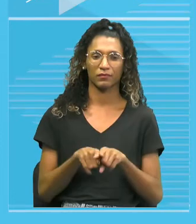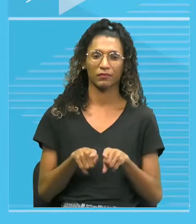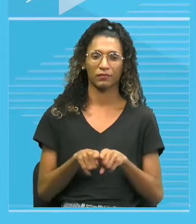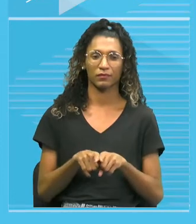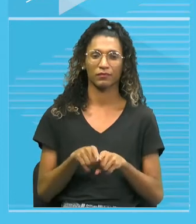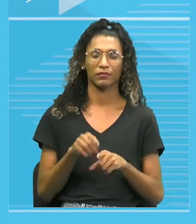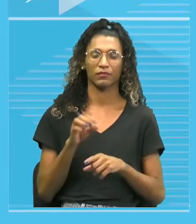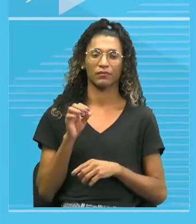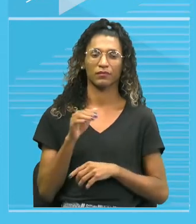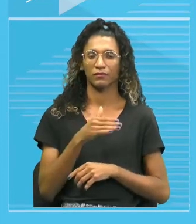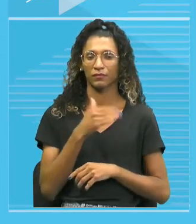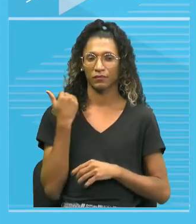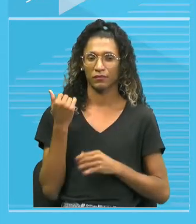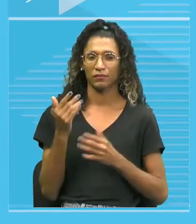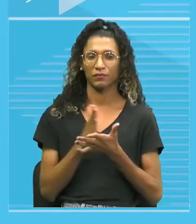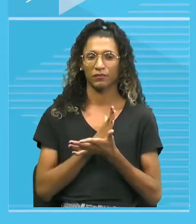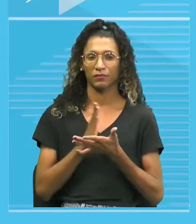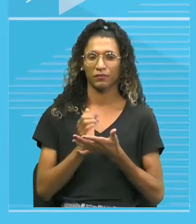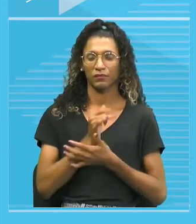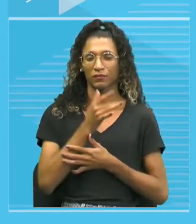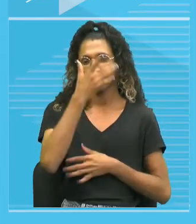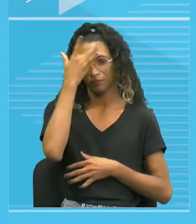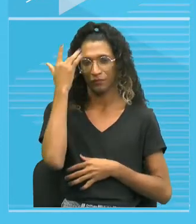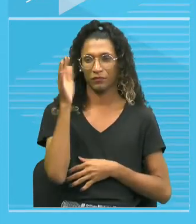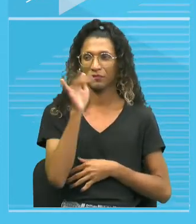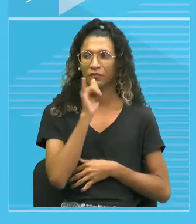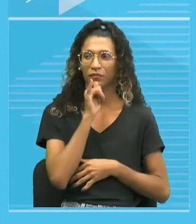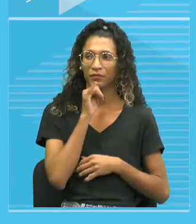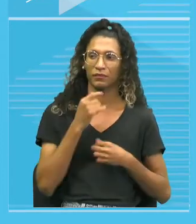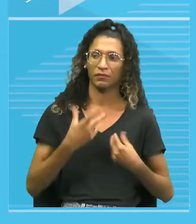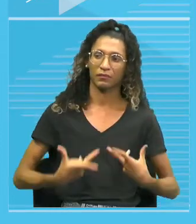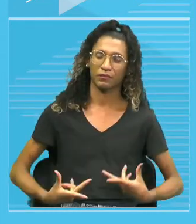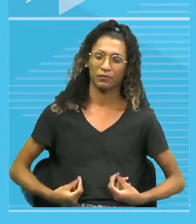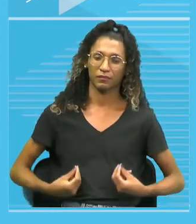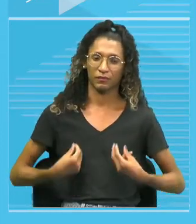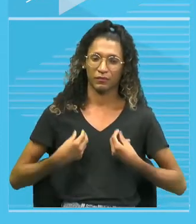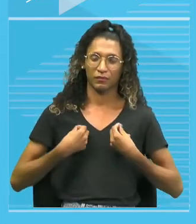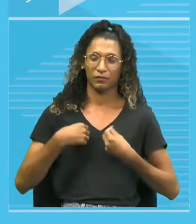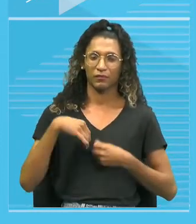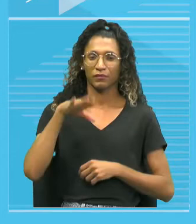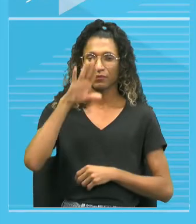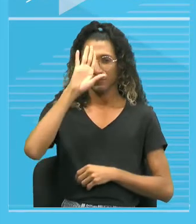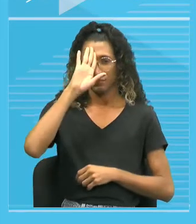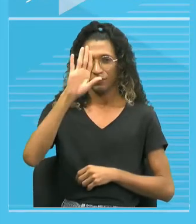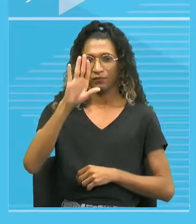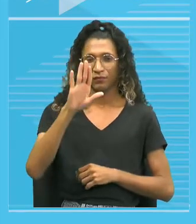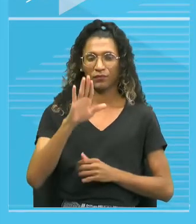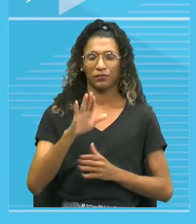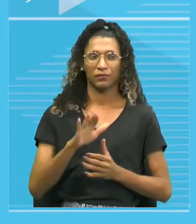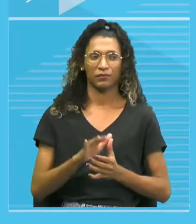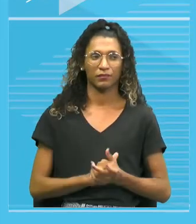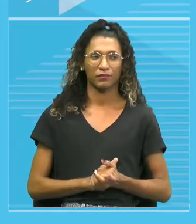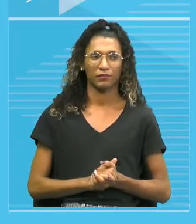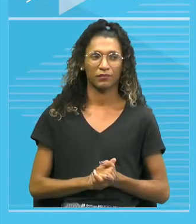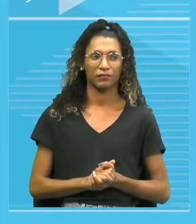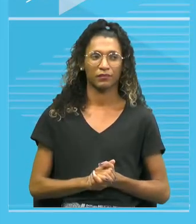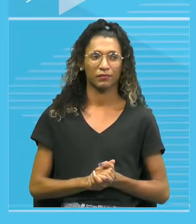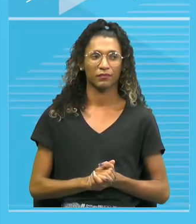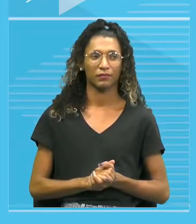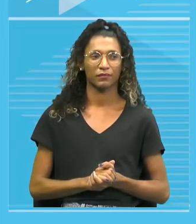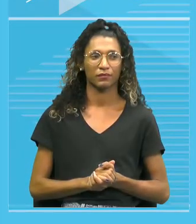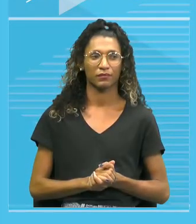dos indivíduos, desse indivíduo, por câncer, principalmente, tá? Principalmente.